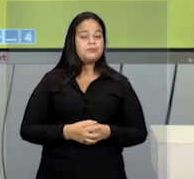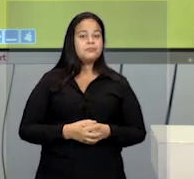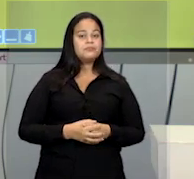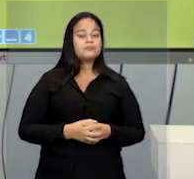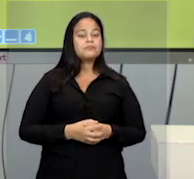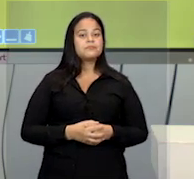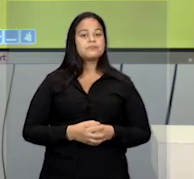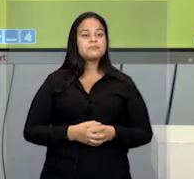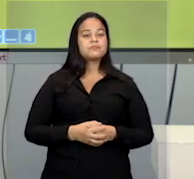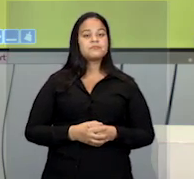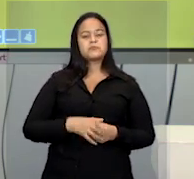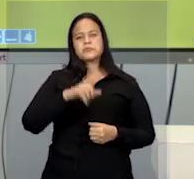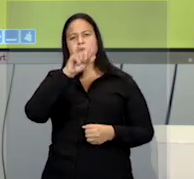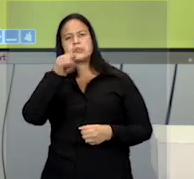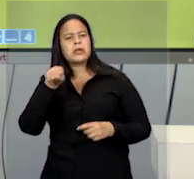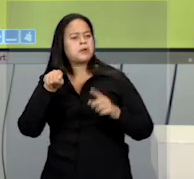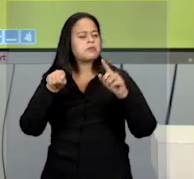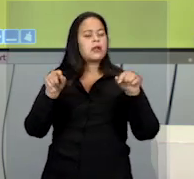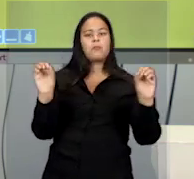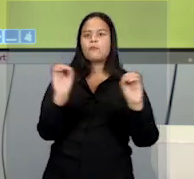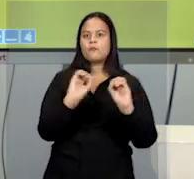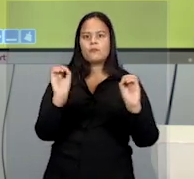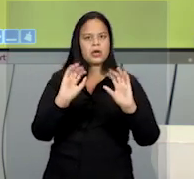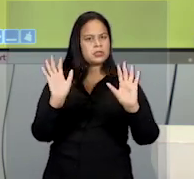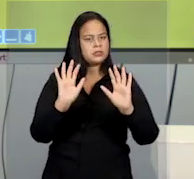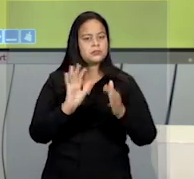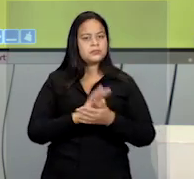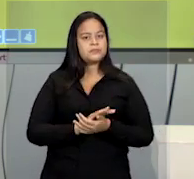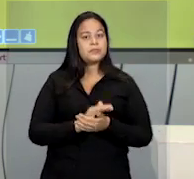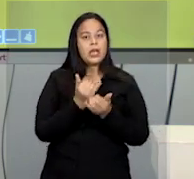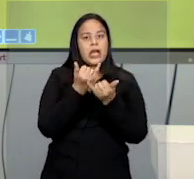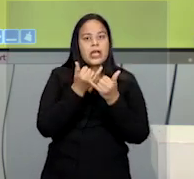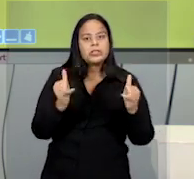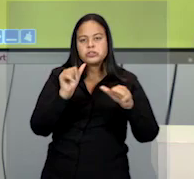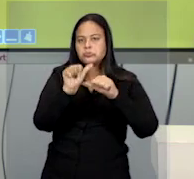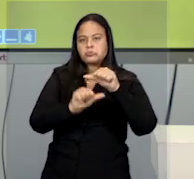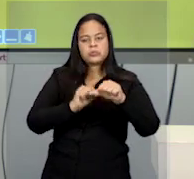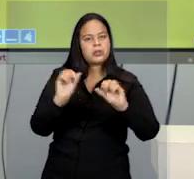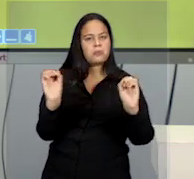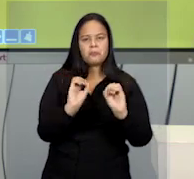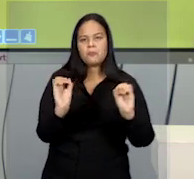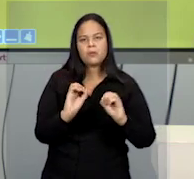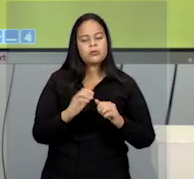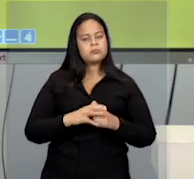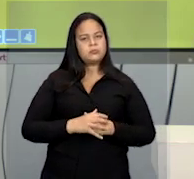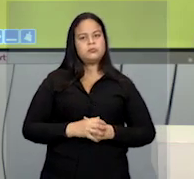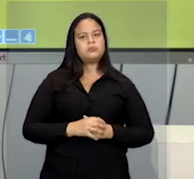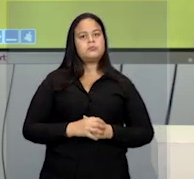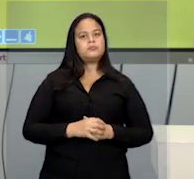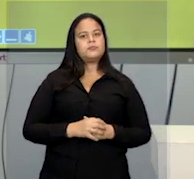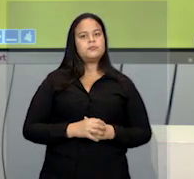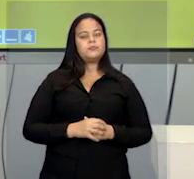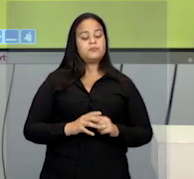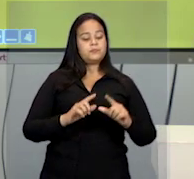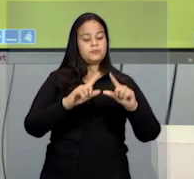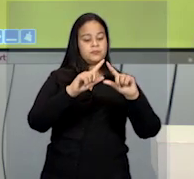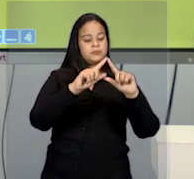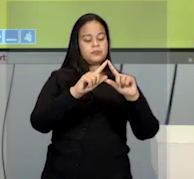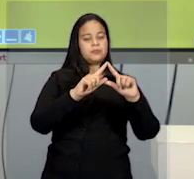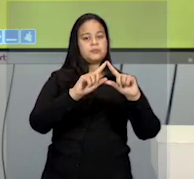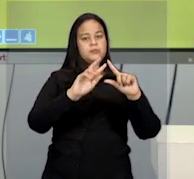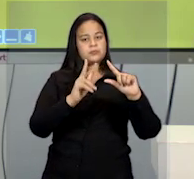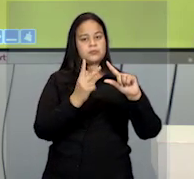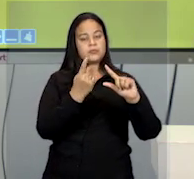E agora eu não posso cortar mais nada. Essa energia eu não alterei. Vou somar ela aqui, tá? ΔH